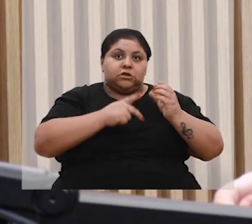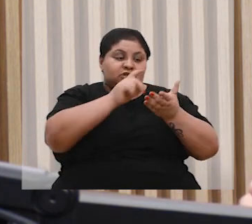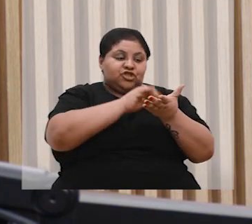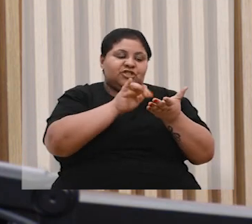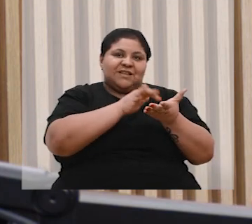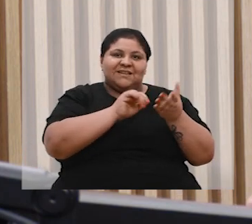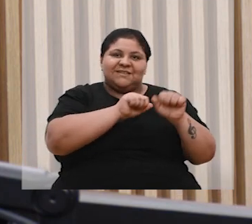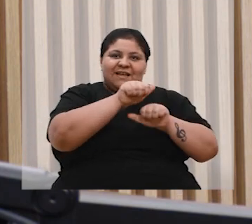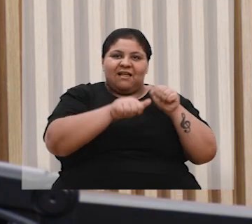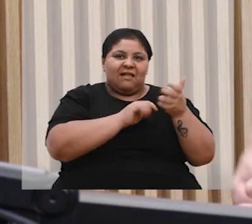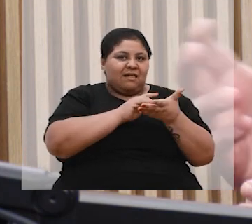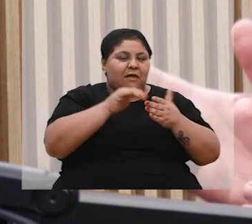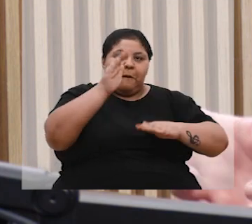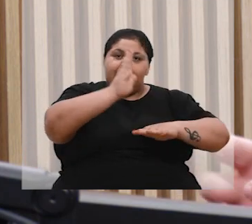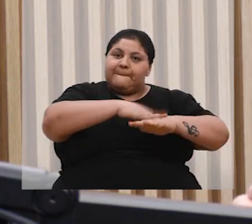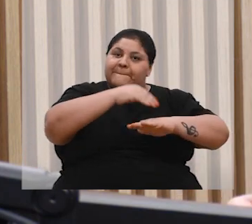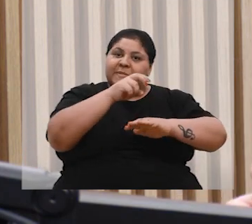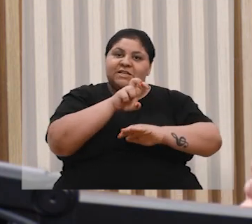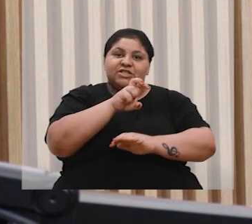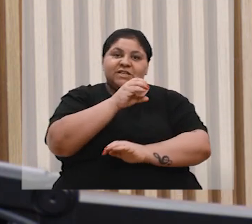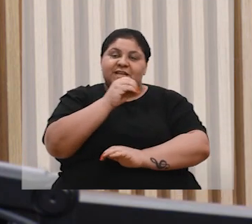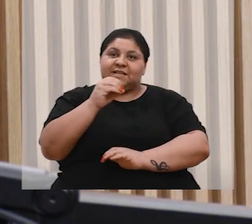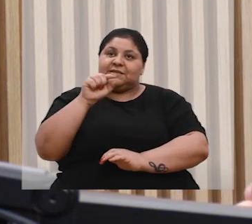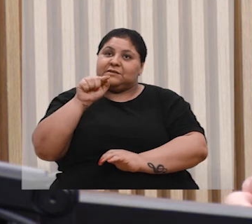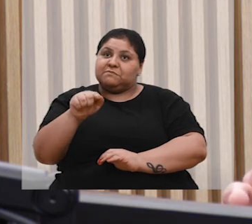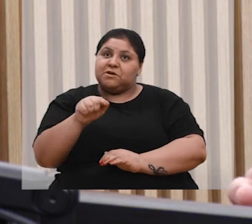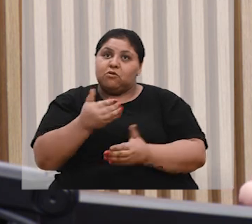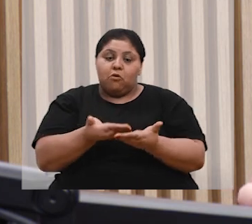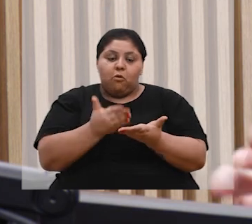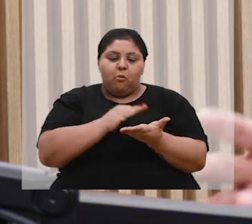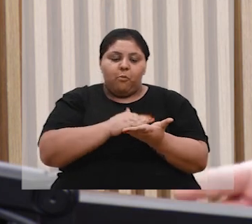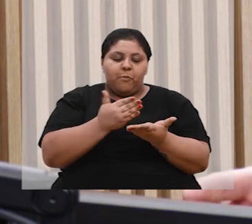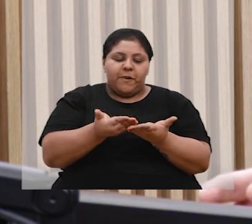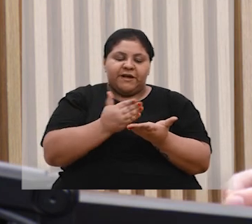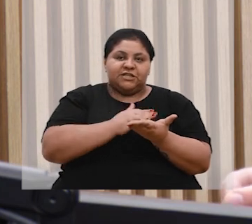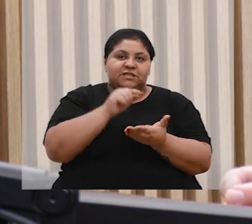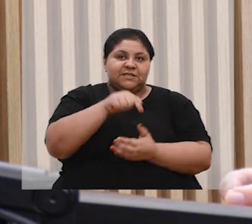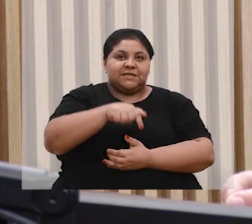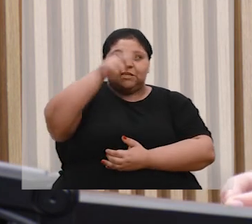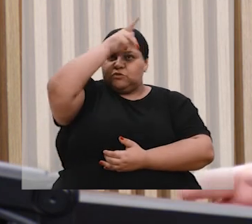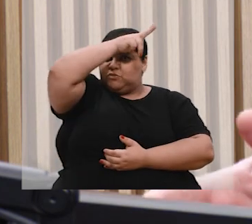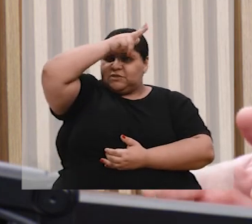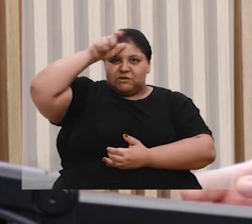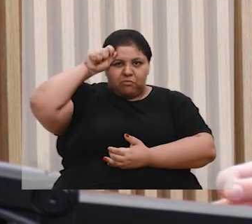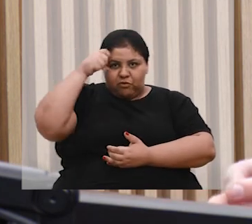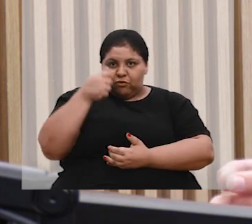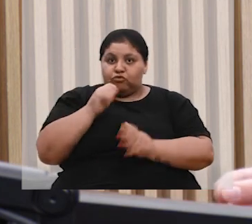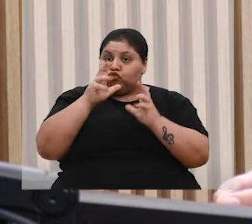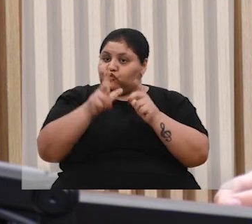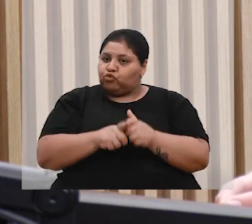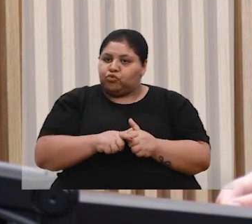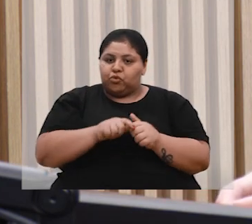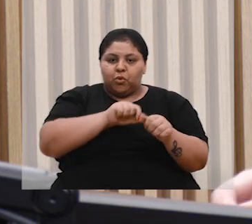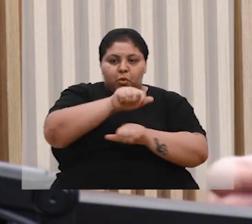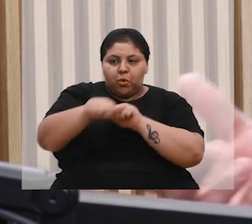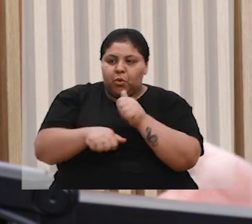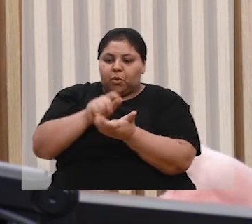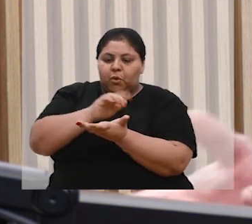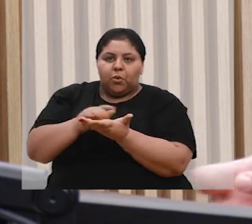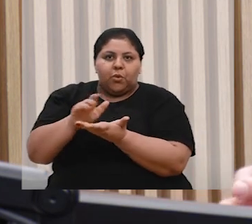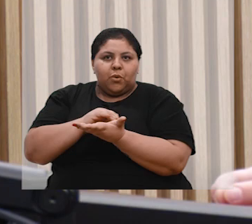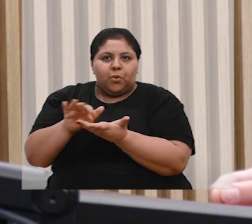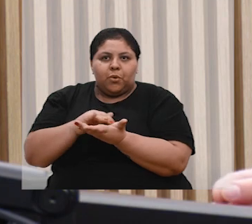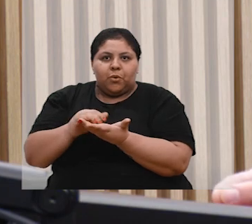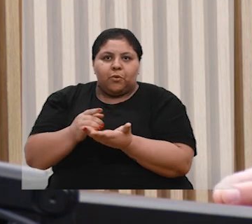Câmara, digitalizar. São mais de 500 mil páginas, né, de periódicos aqui do município, todas as coleções, e foi